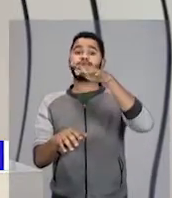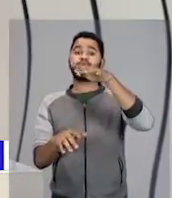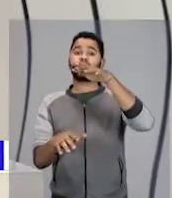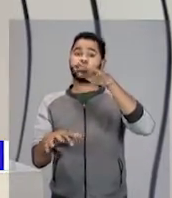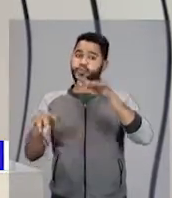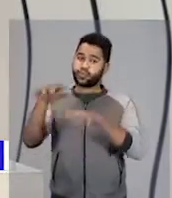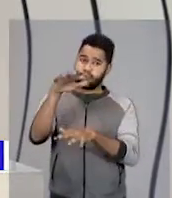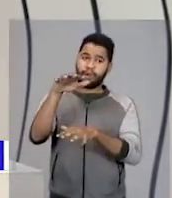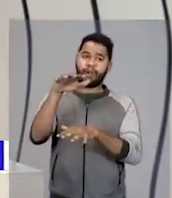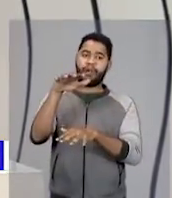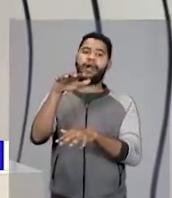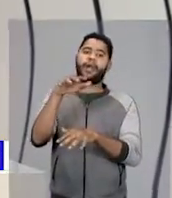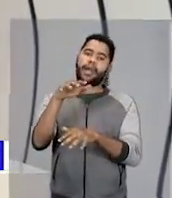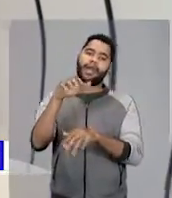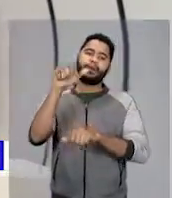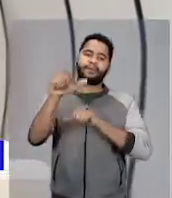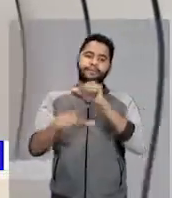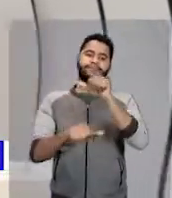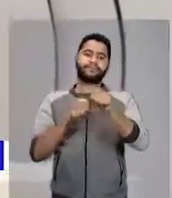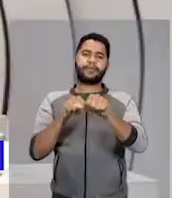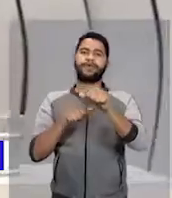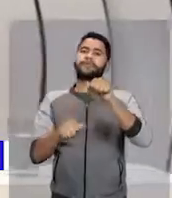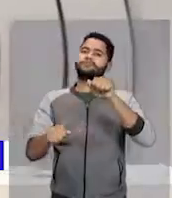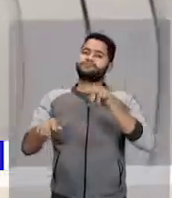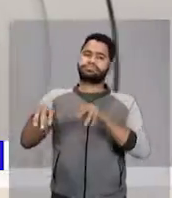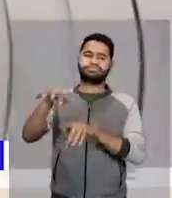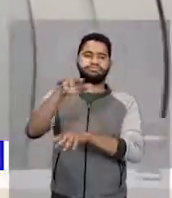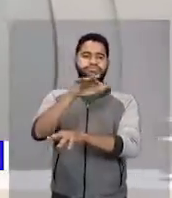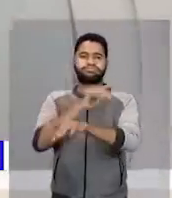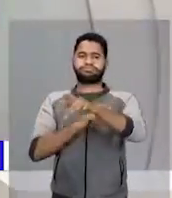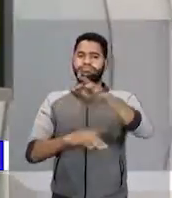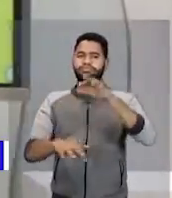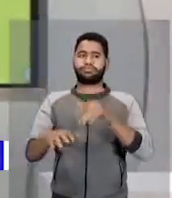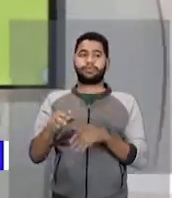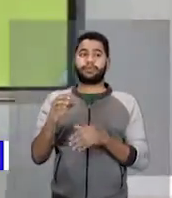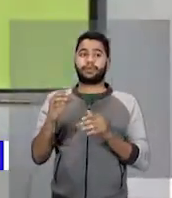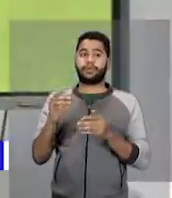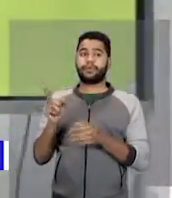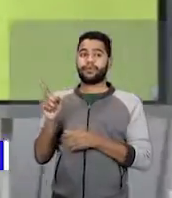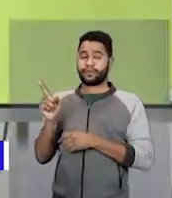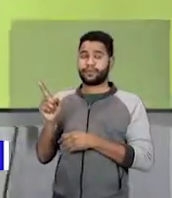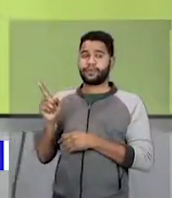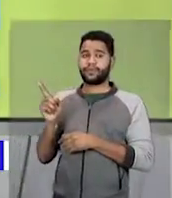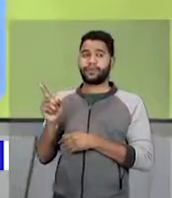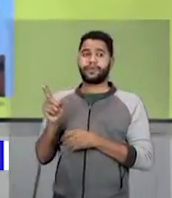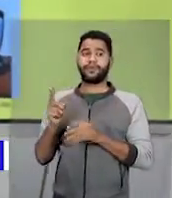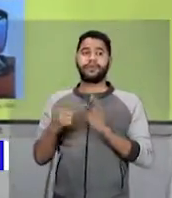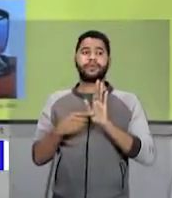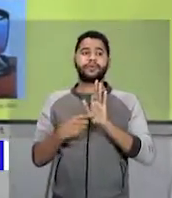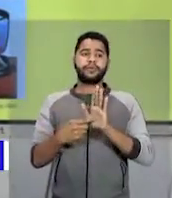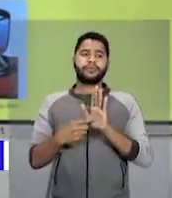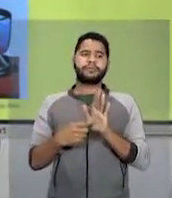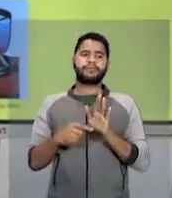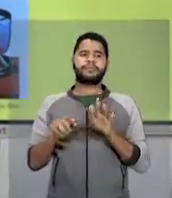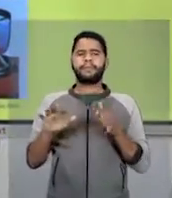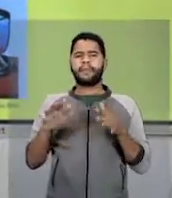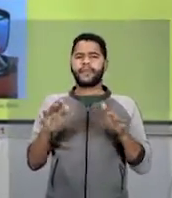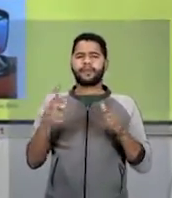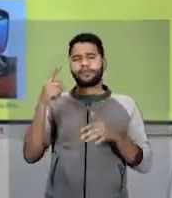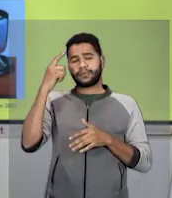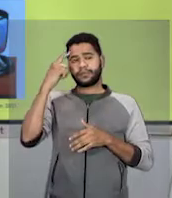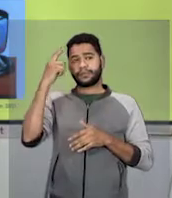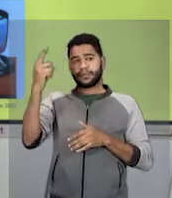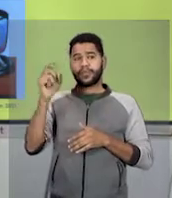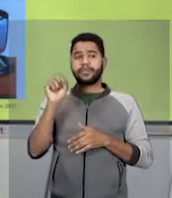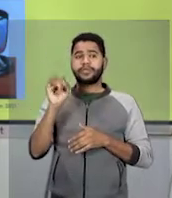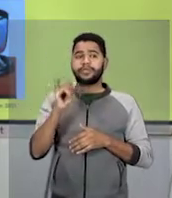passa a se transformar numa corrente contínua. O desenho que eu coloquei aqui no quadro, ele dá mais ou menos essa ideia.